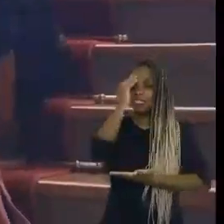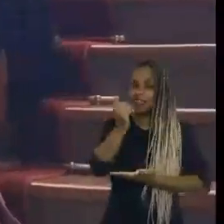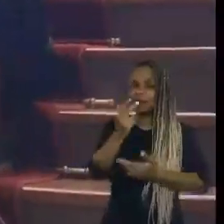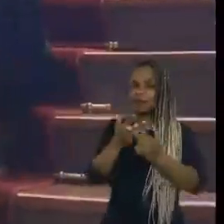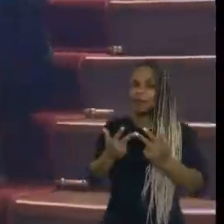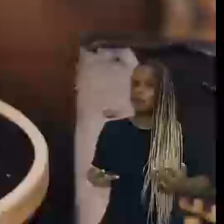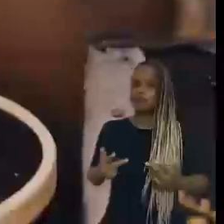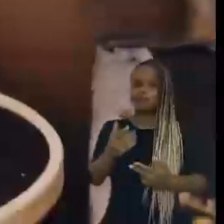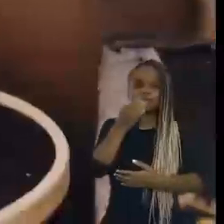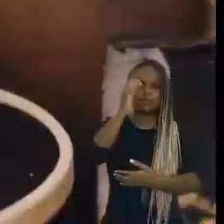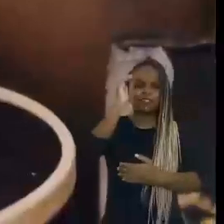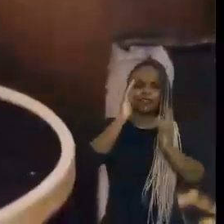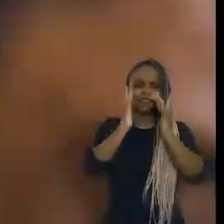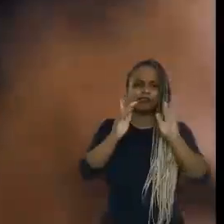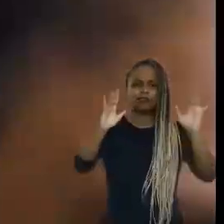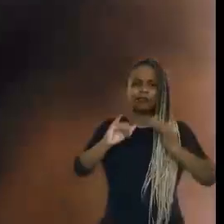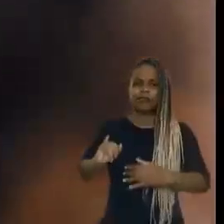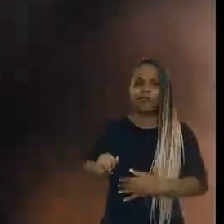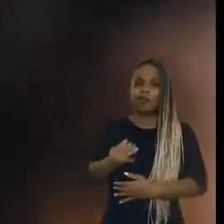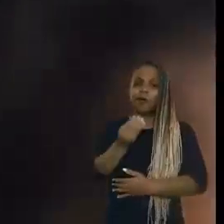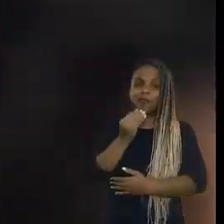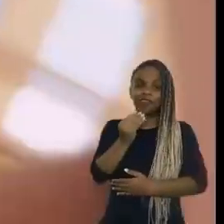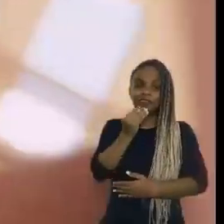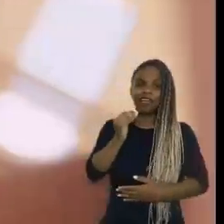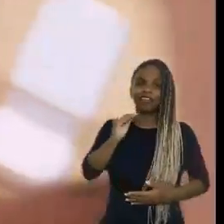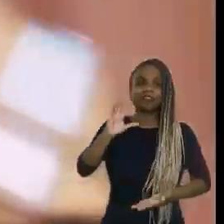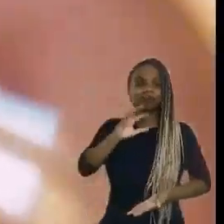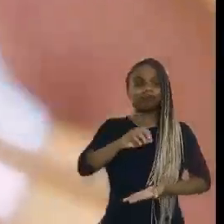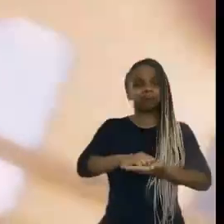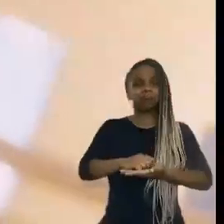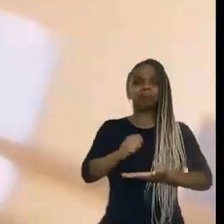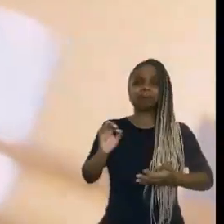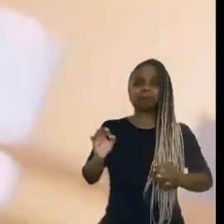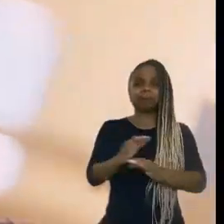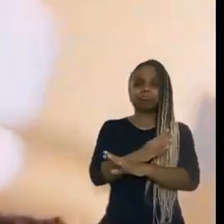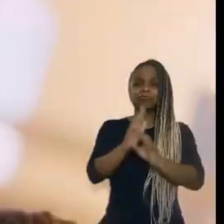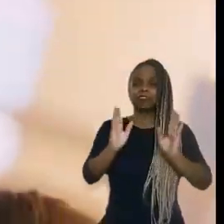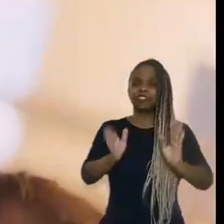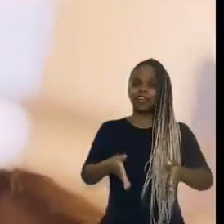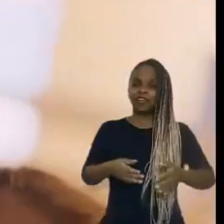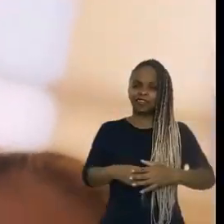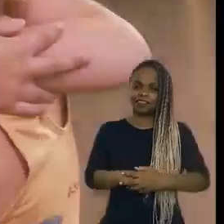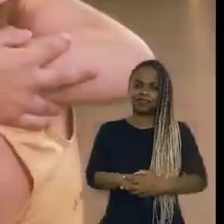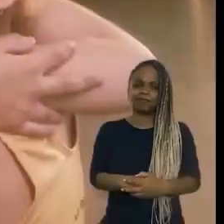Nas trocas de saberes, sonhos e oportunidades se concretizam.